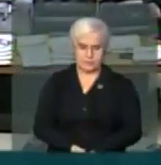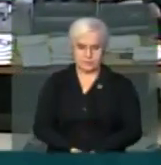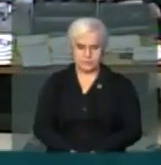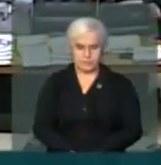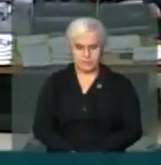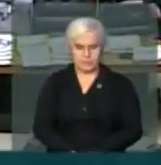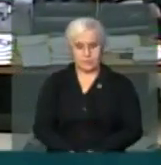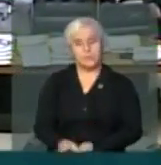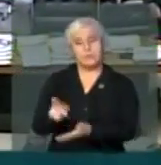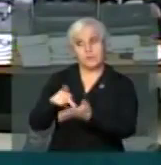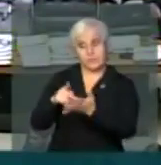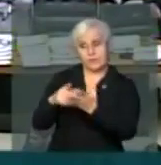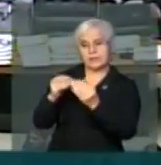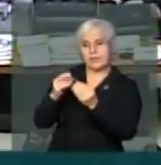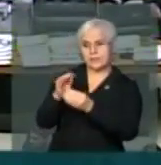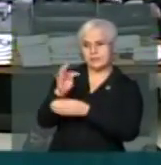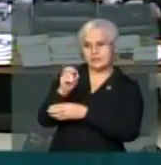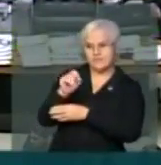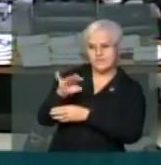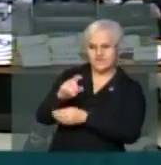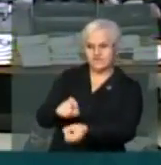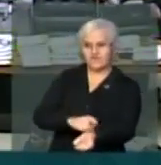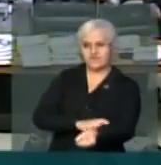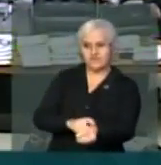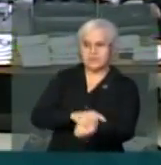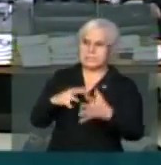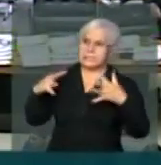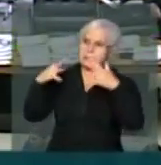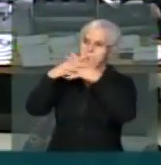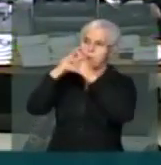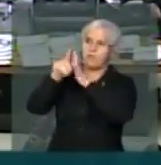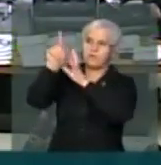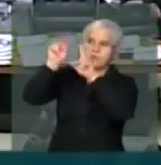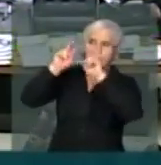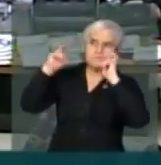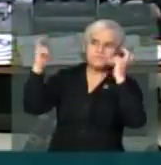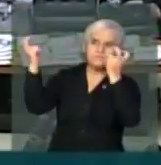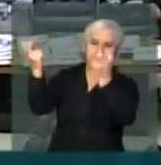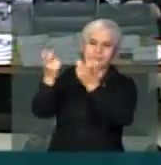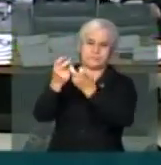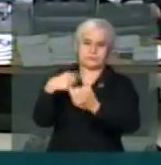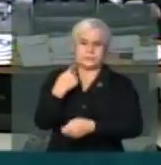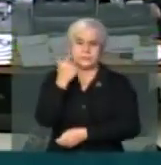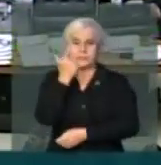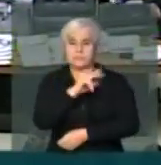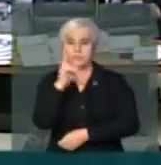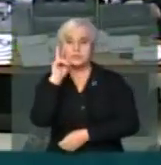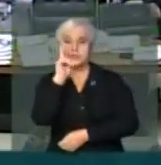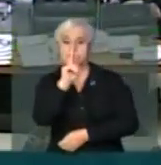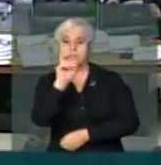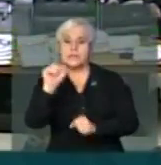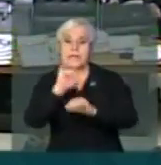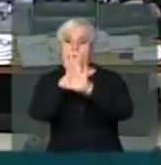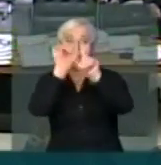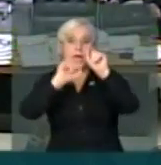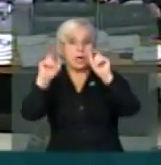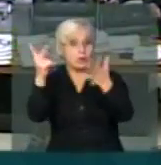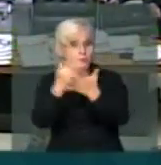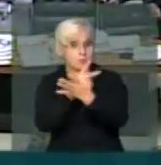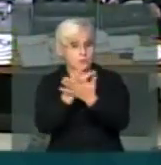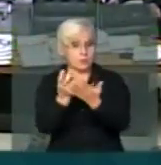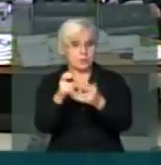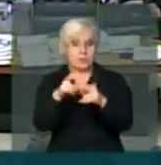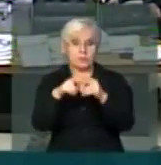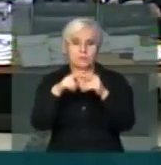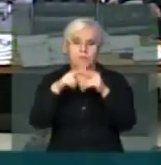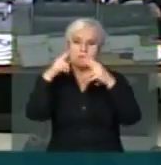realmente é muito tensa. Há conflito lá nas galerias, a gente não consegue ver com certa clareza porque há a